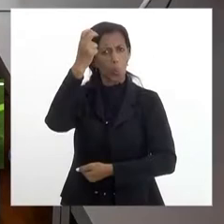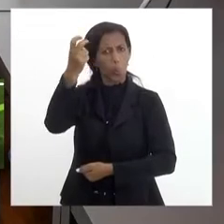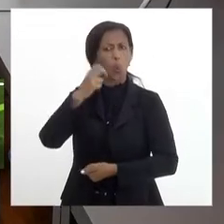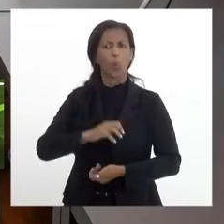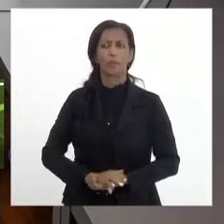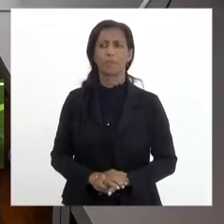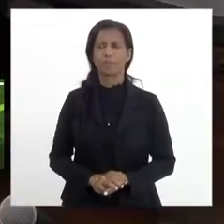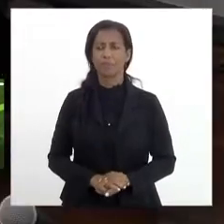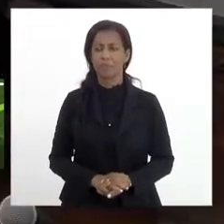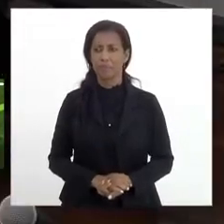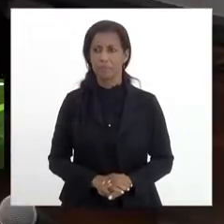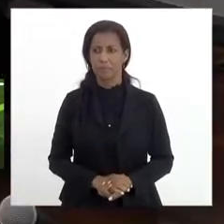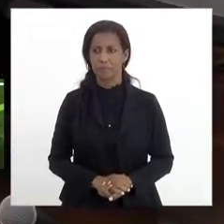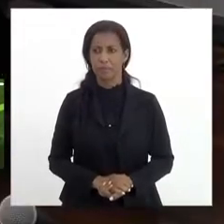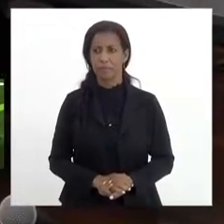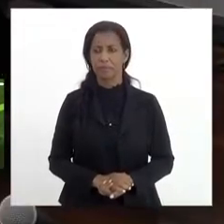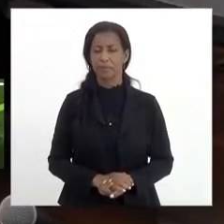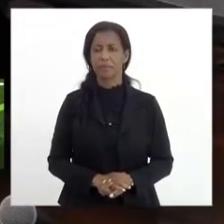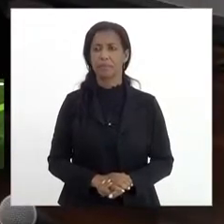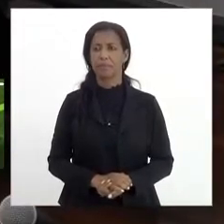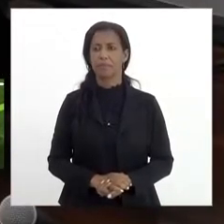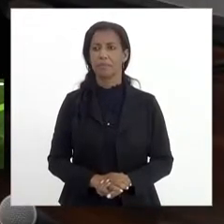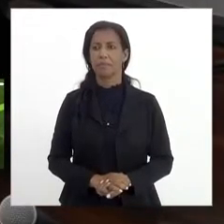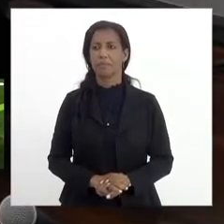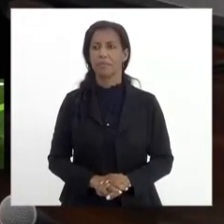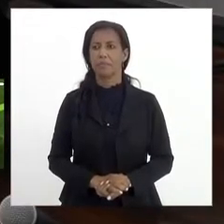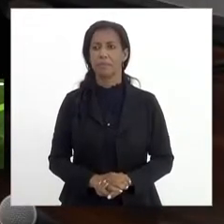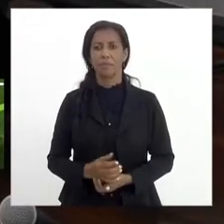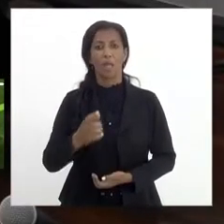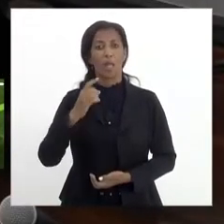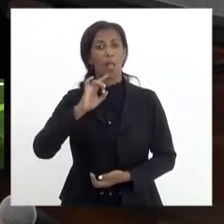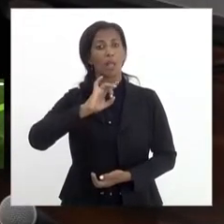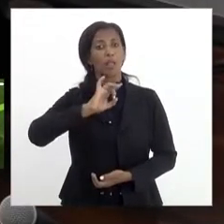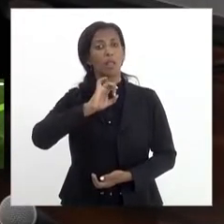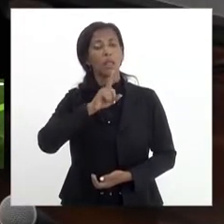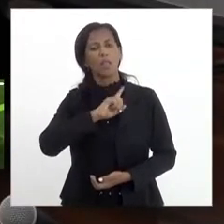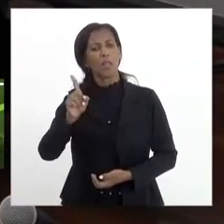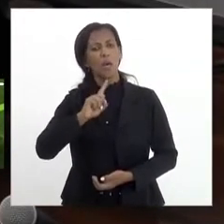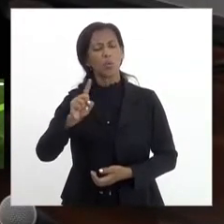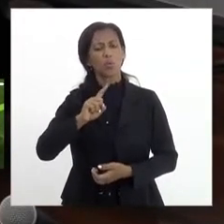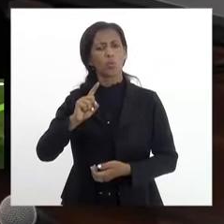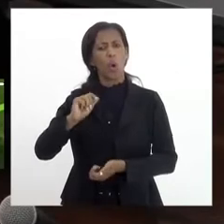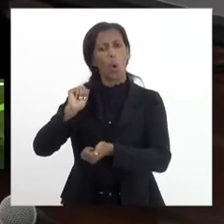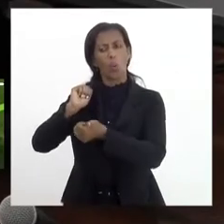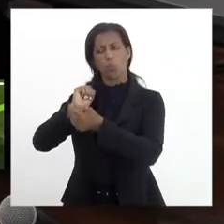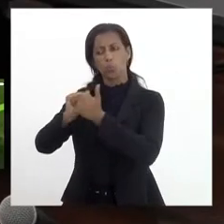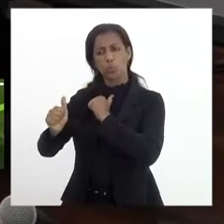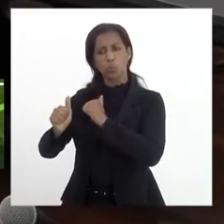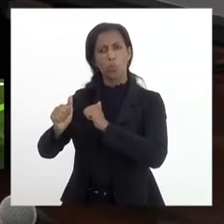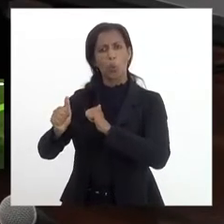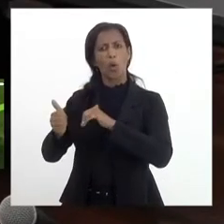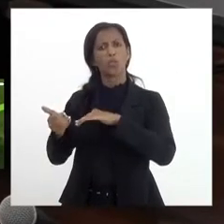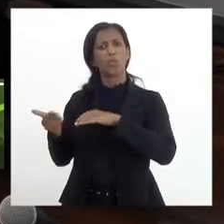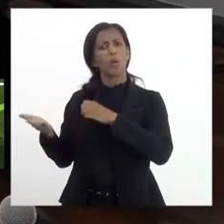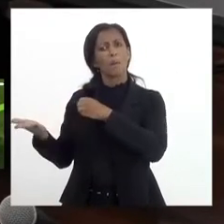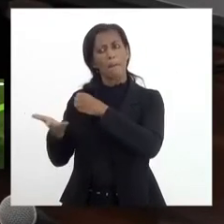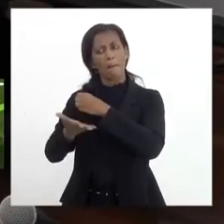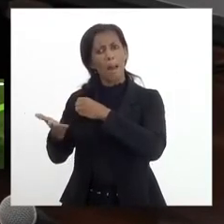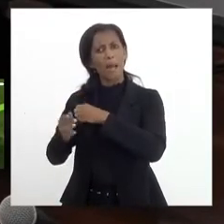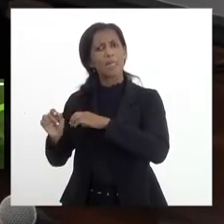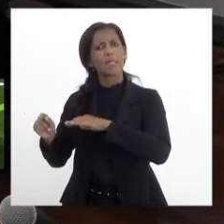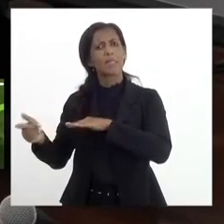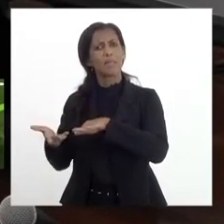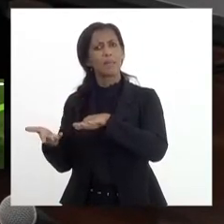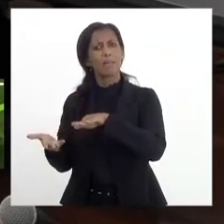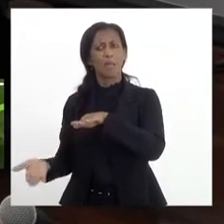uma peregrinação, acredito que no gabinete de todos nós, não só de atletas de alto rendimento, mas atletas de base, sim, que querem